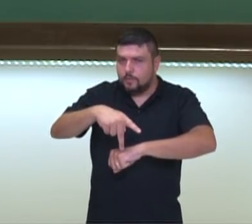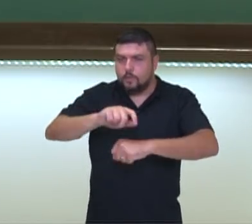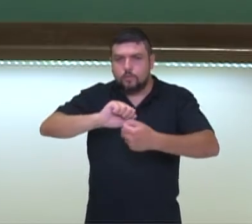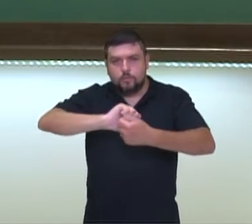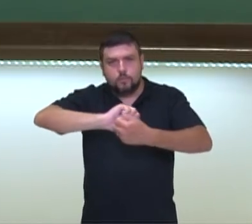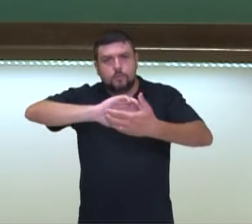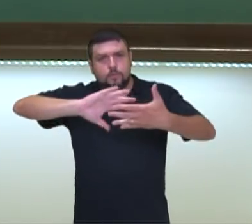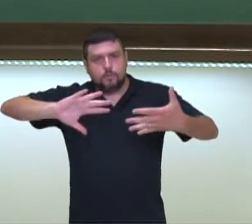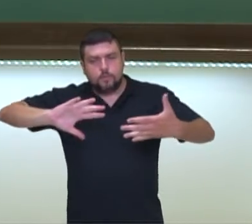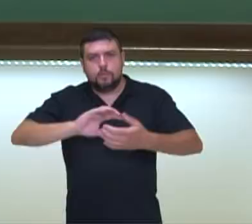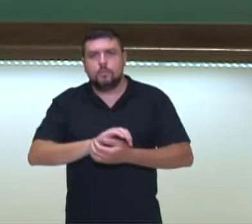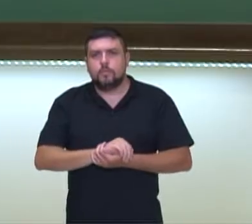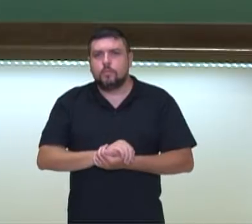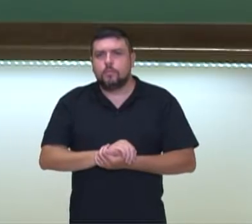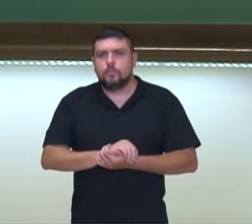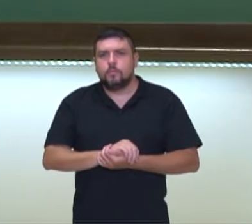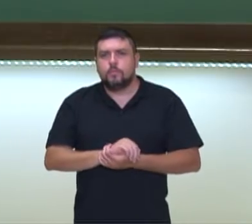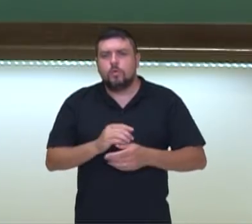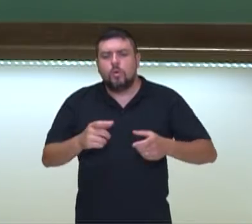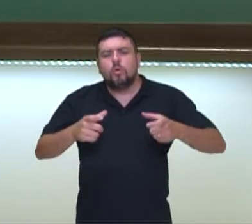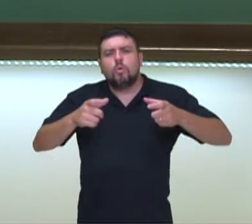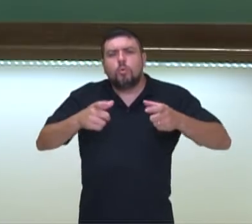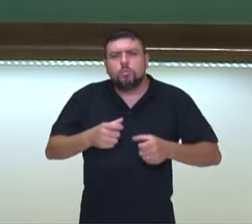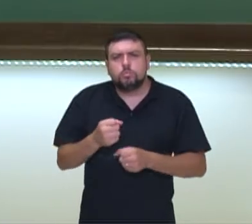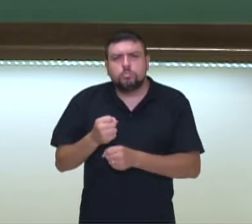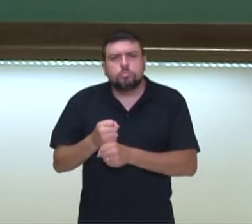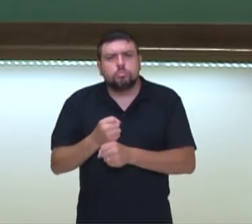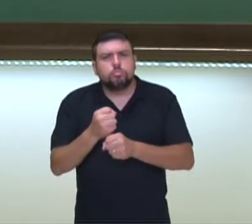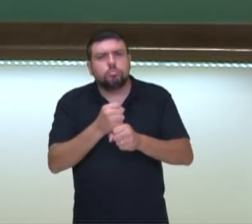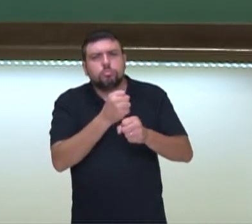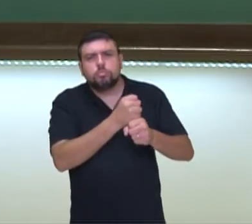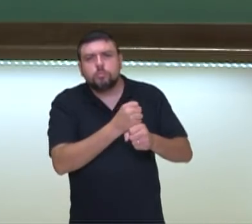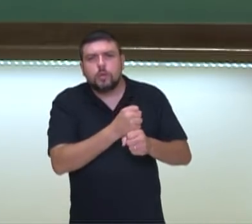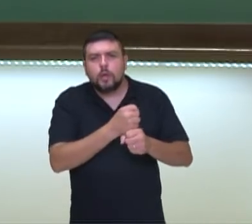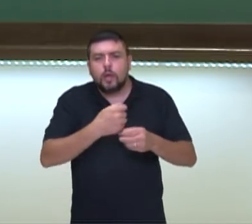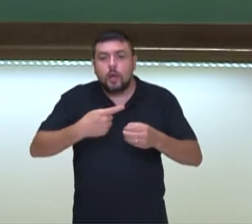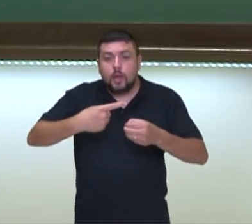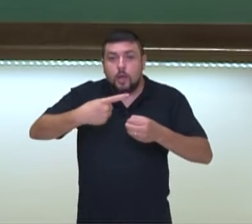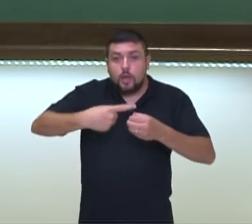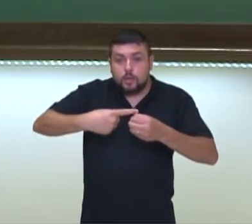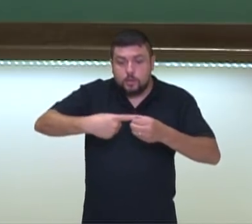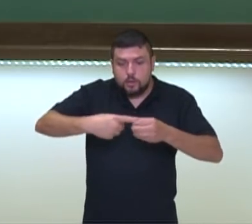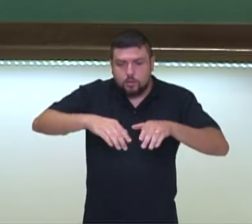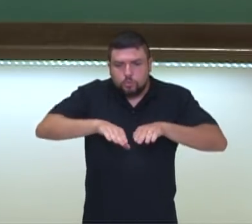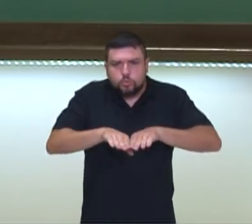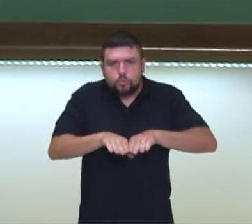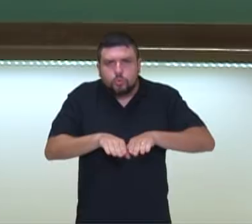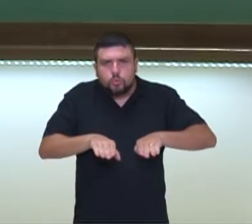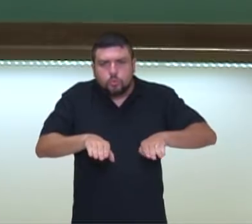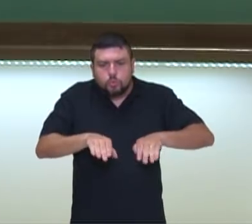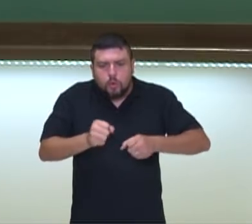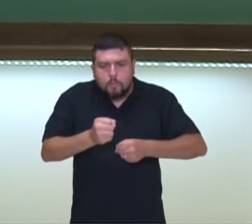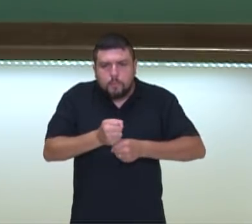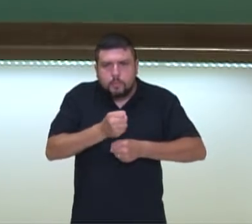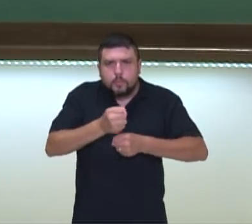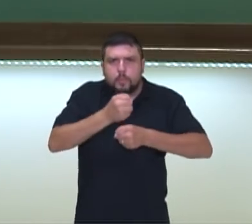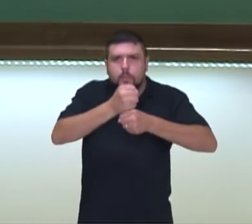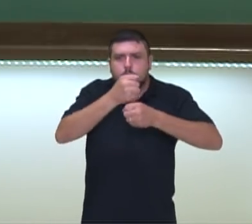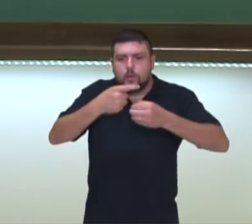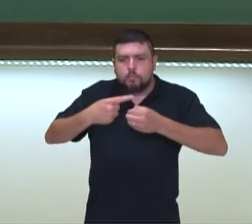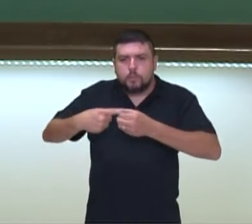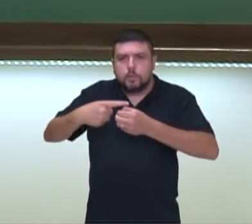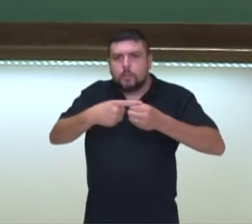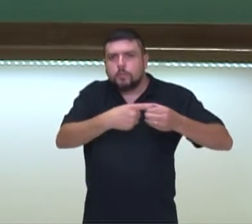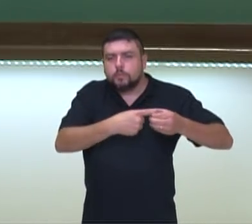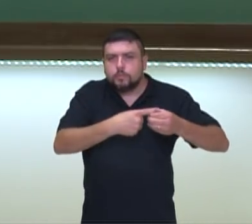aonde estão construídas as cidades, né, sobre um material sólido, eu tenho a